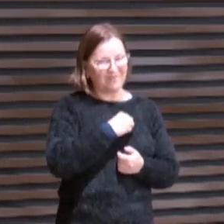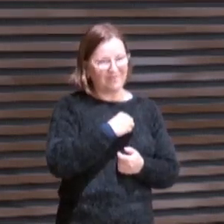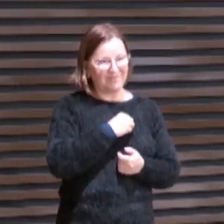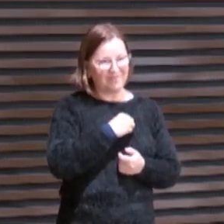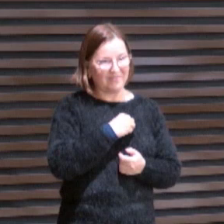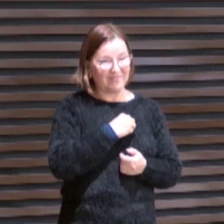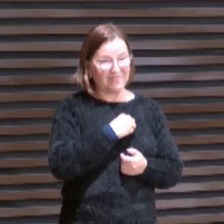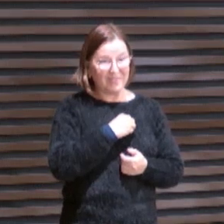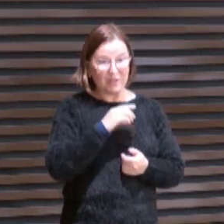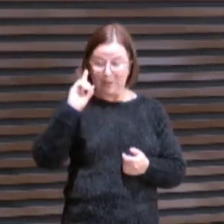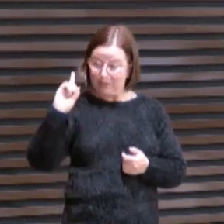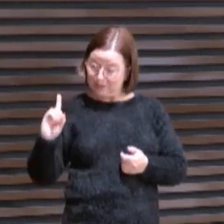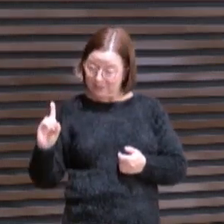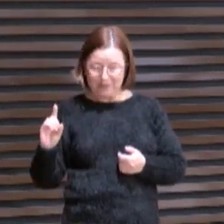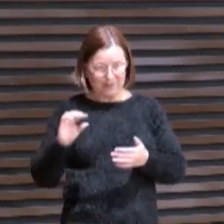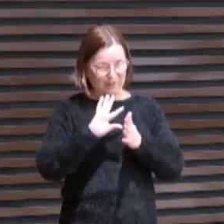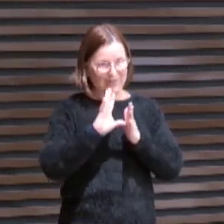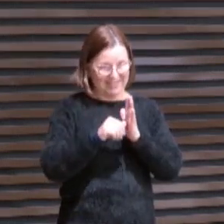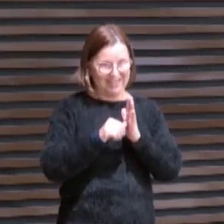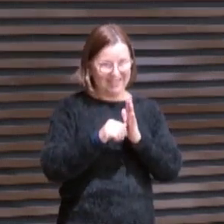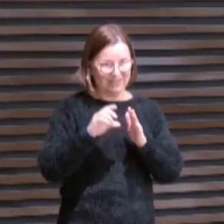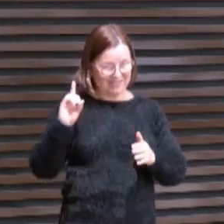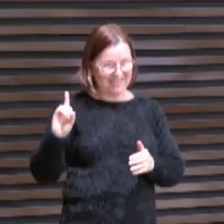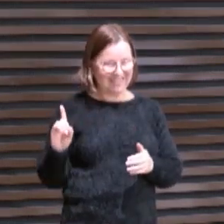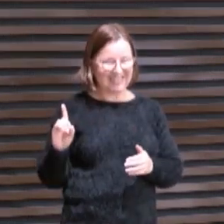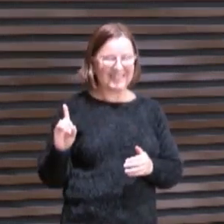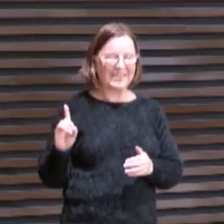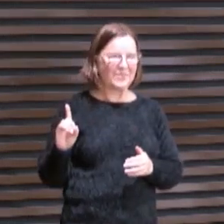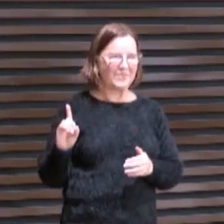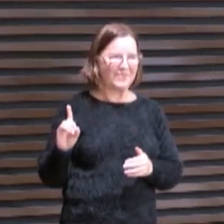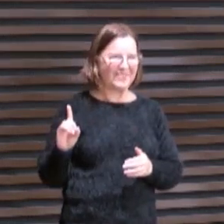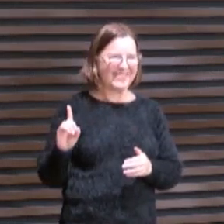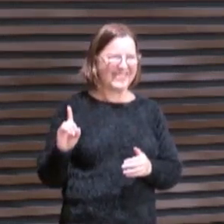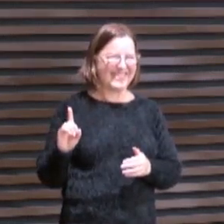Esse ladrão aí, que segundo dizem é o da direita,